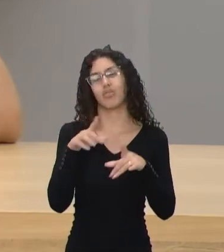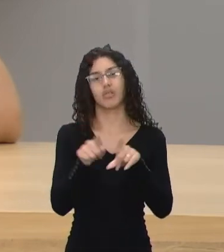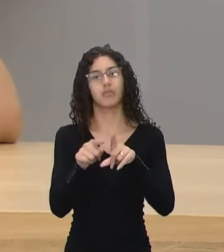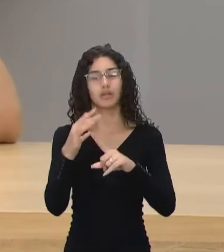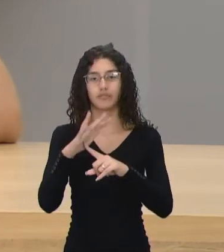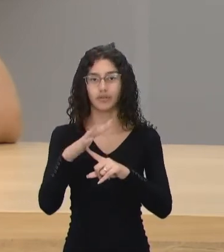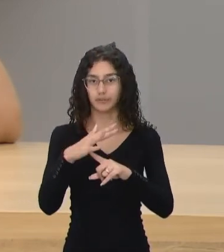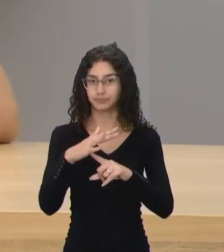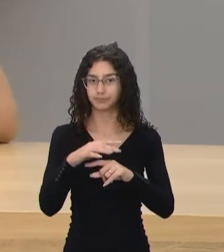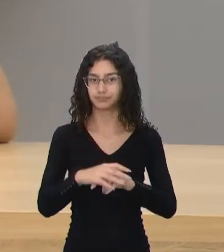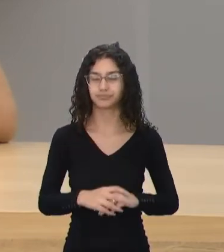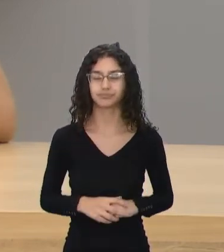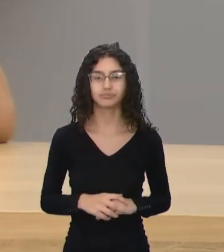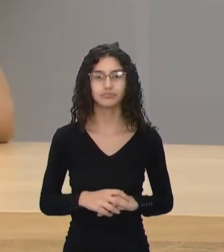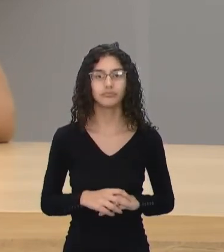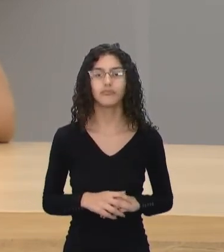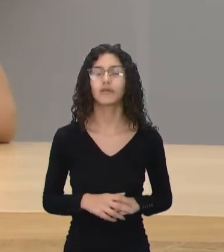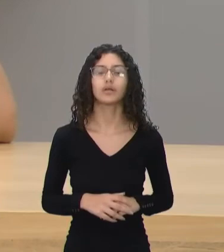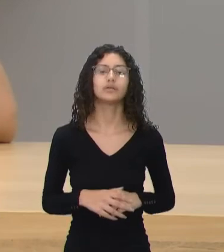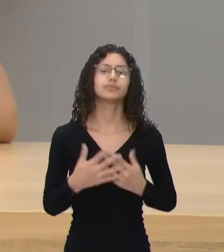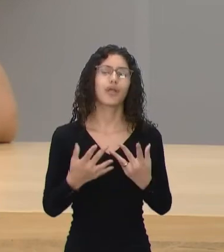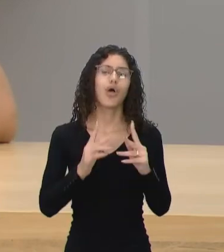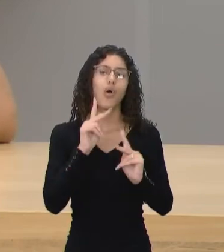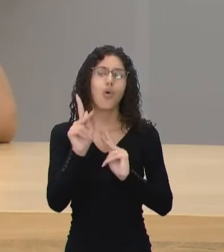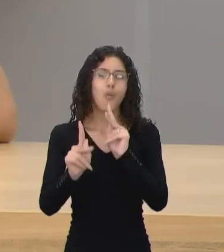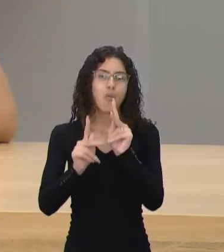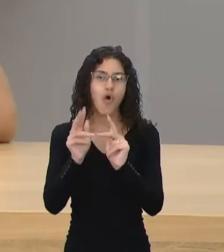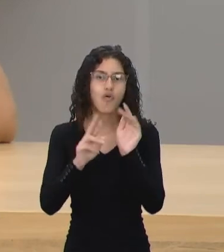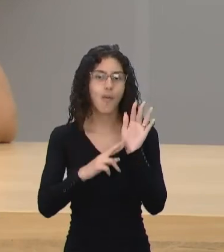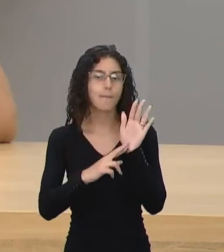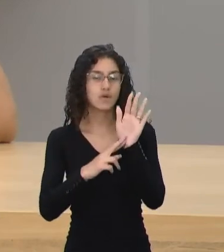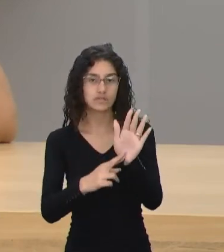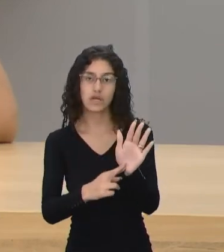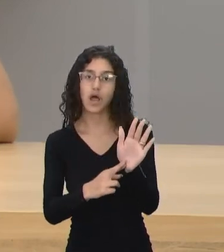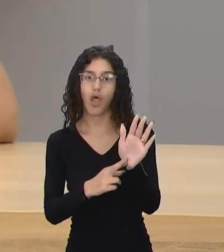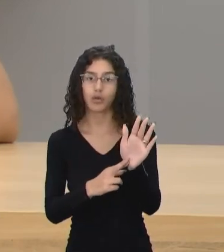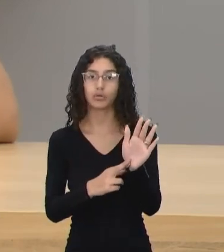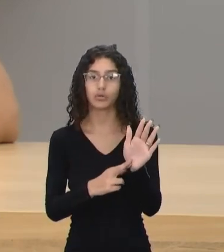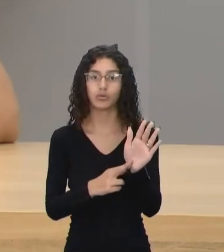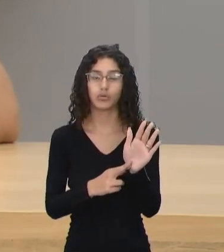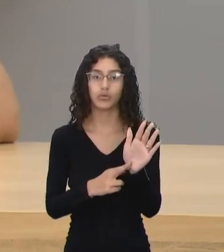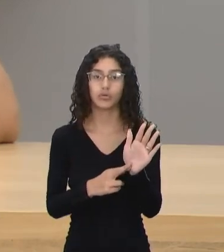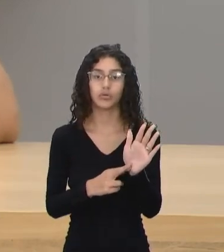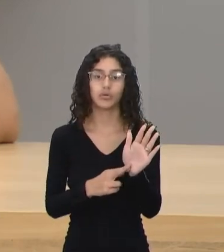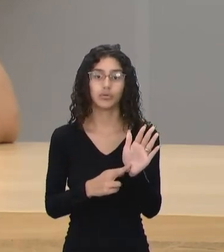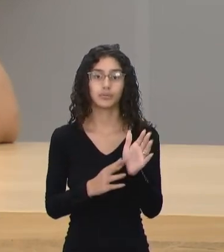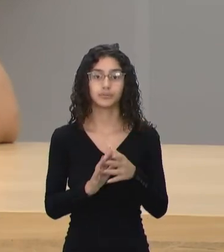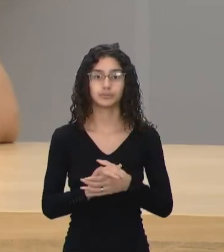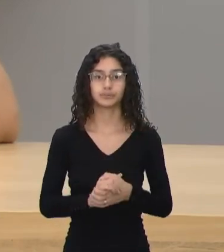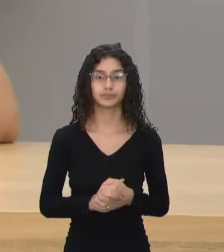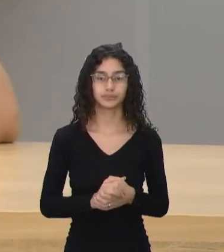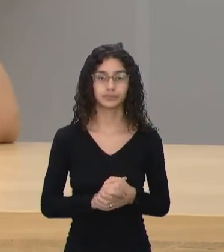feira. Por quê? Os povos que foram mostrados na feira, eles foram,